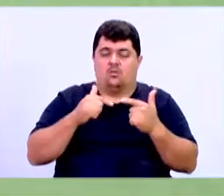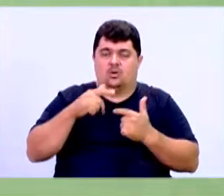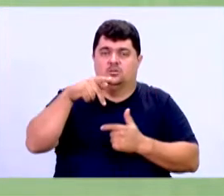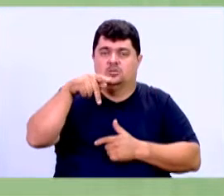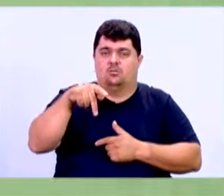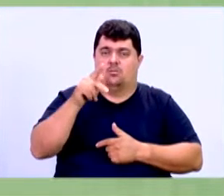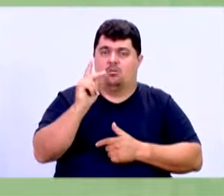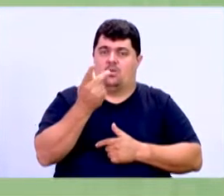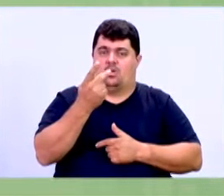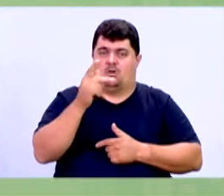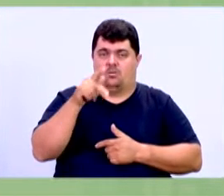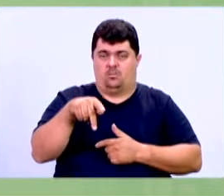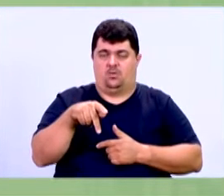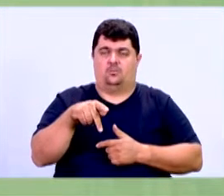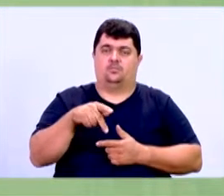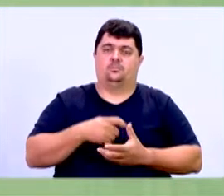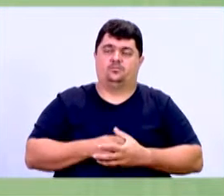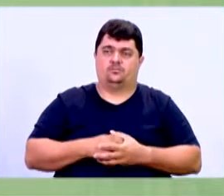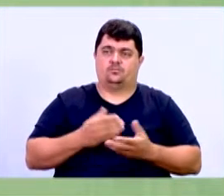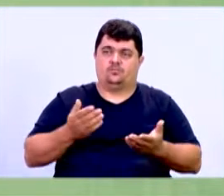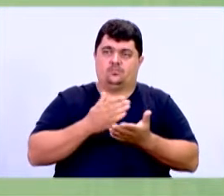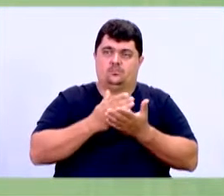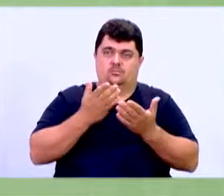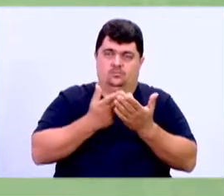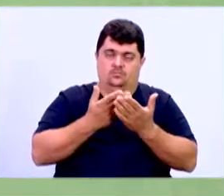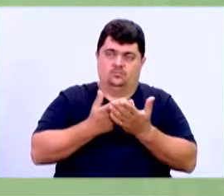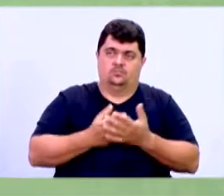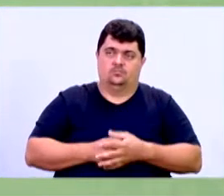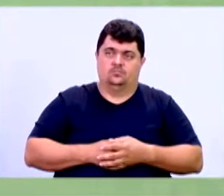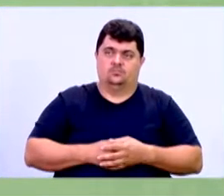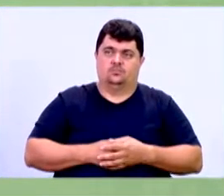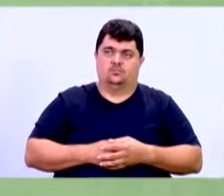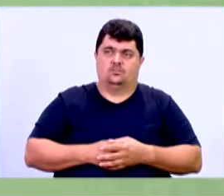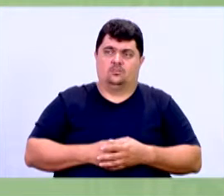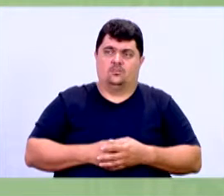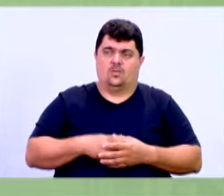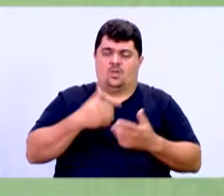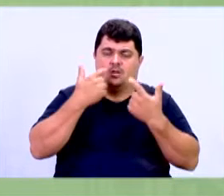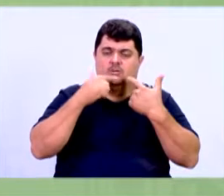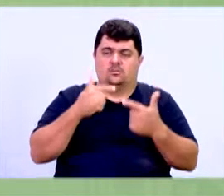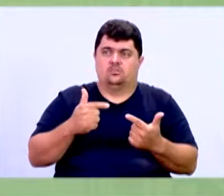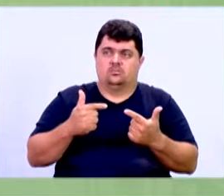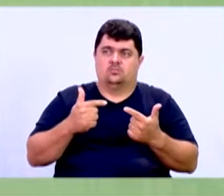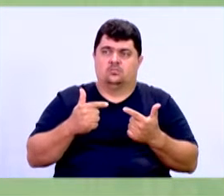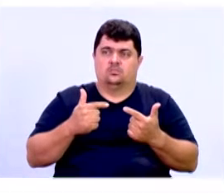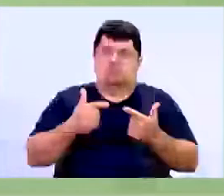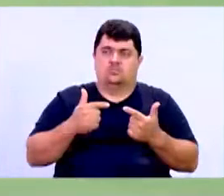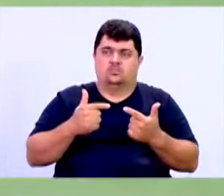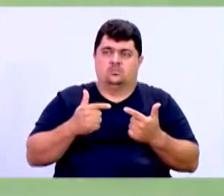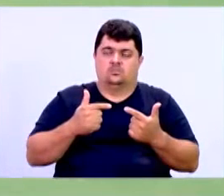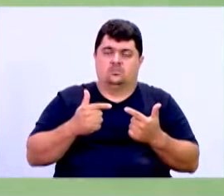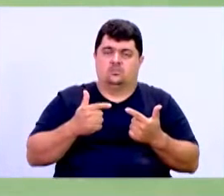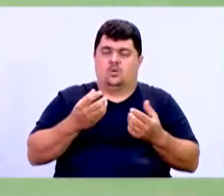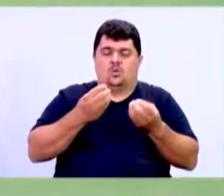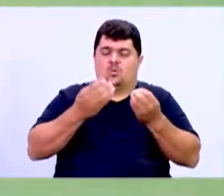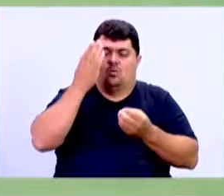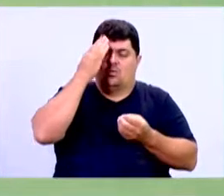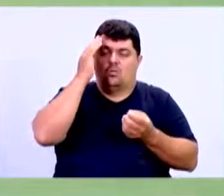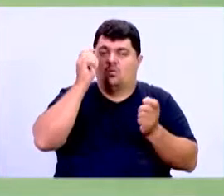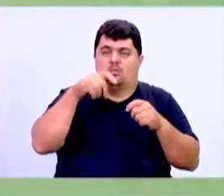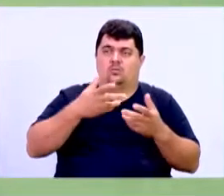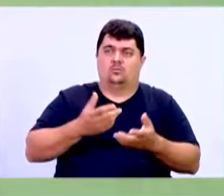programação PHP, que é o que a gente vai ver agora. Mas que linguagem é essa? Como que a gente pode entendê-la